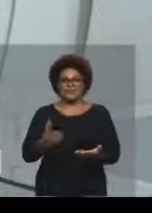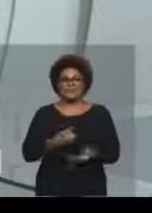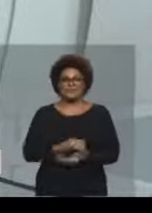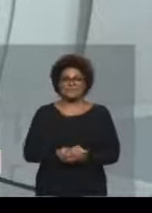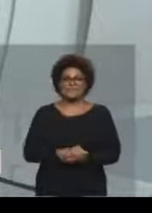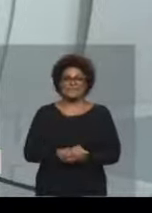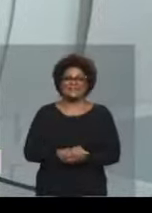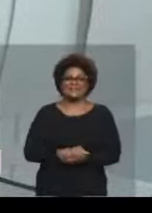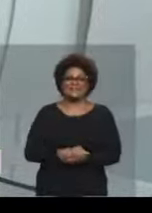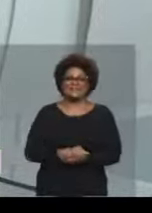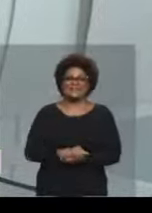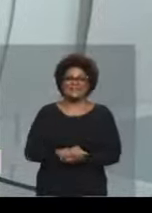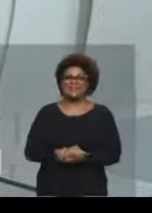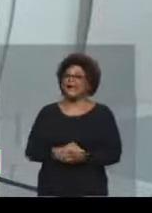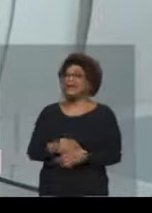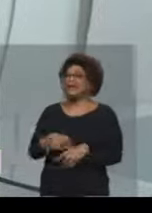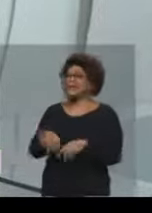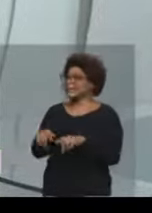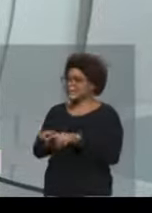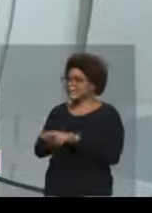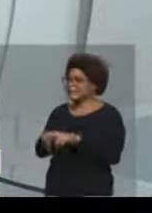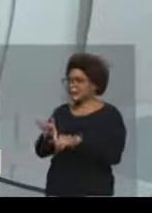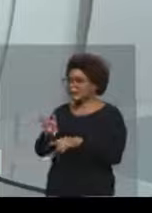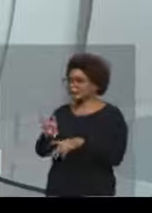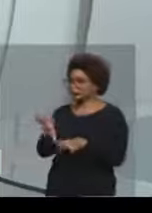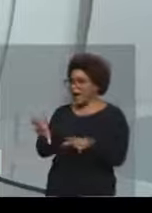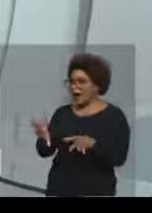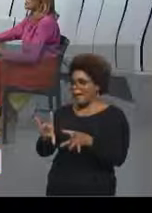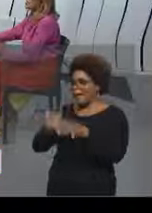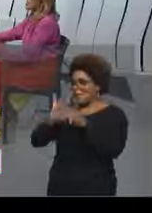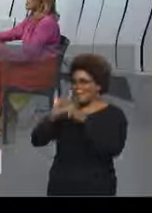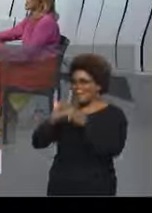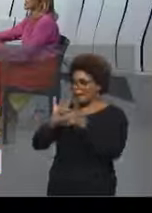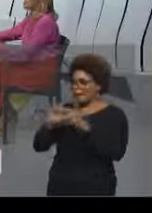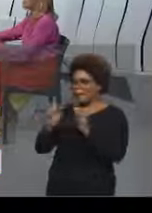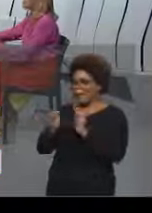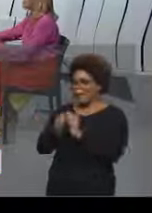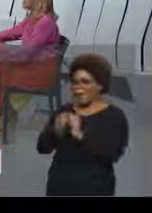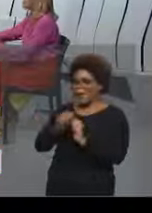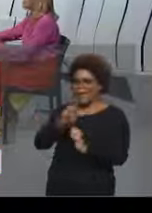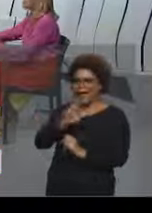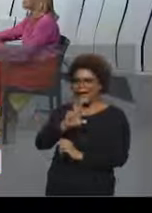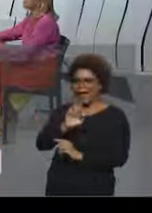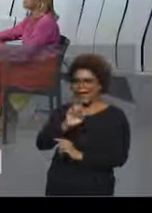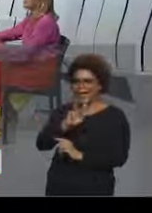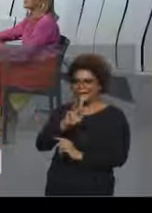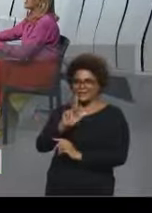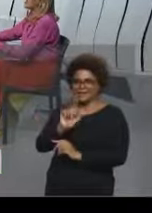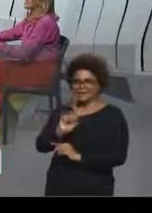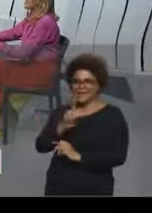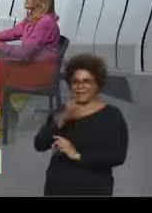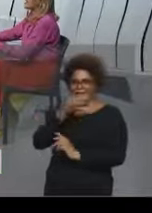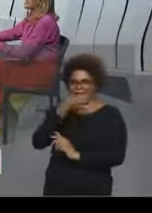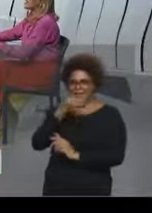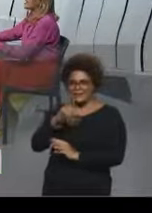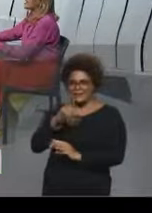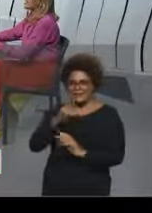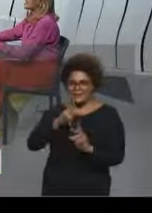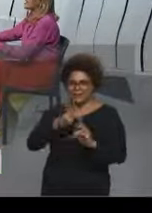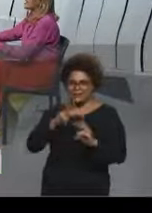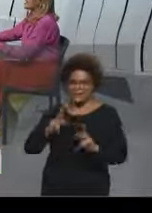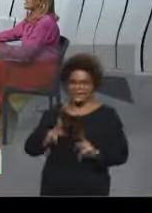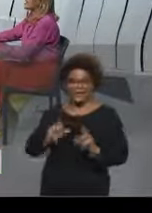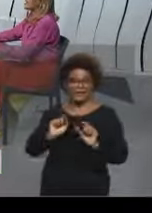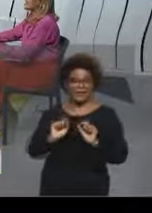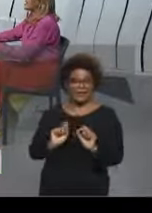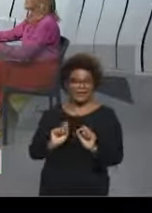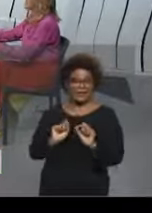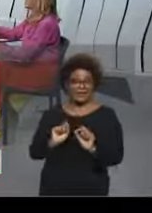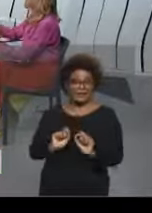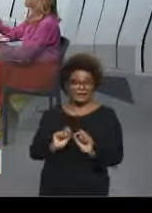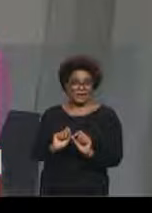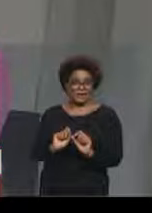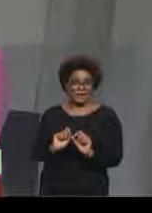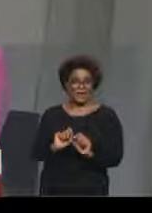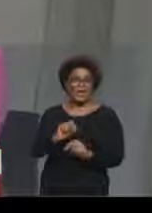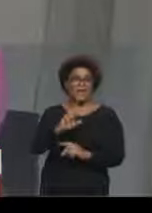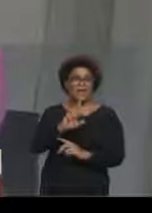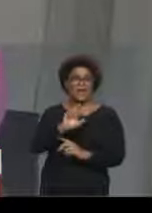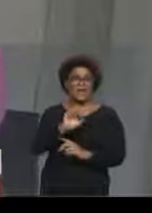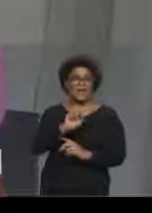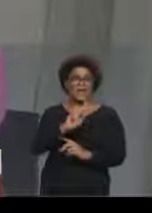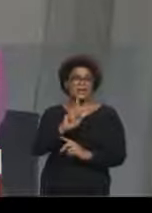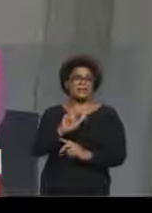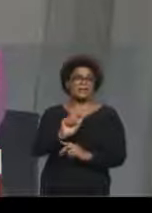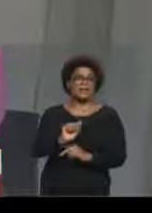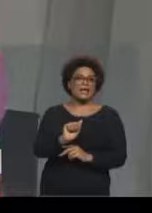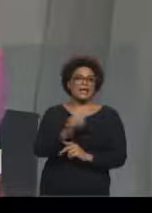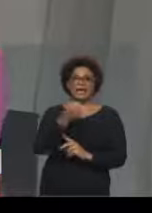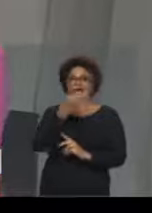para na resenha, né, professora, que a resenha crítica, ela trabalha com a